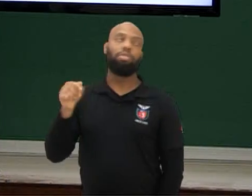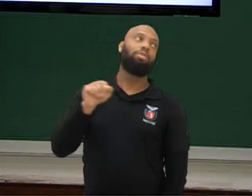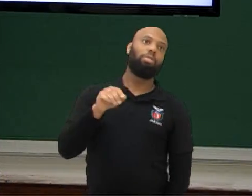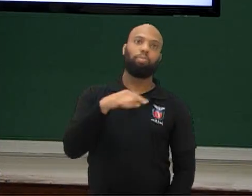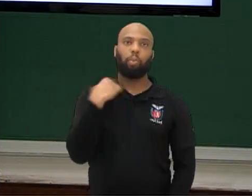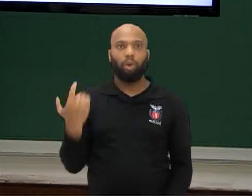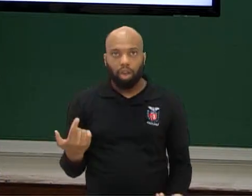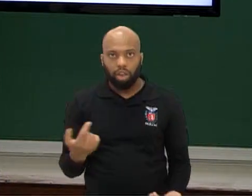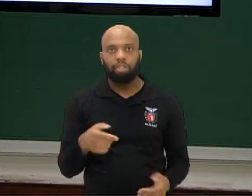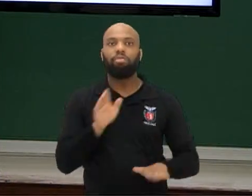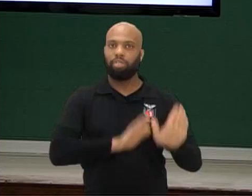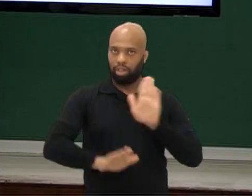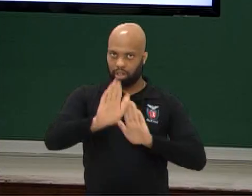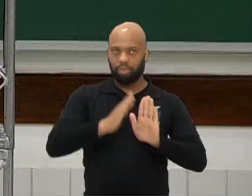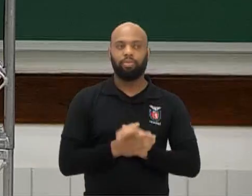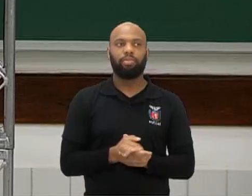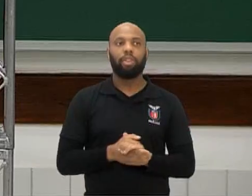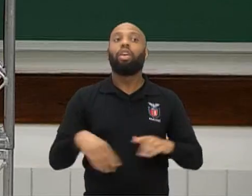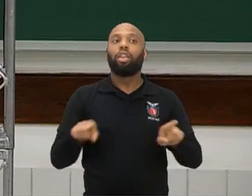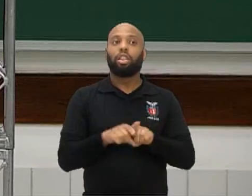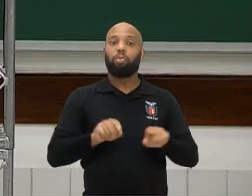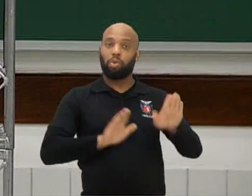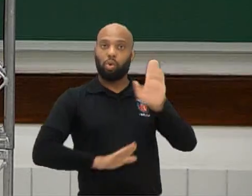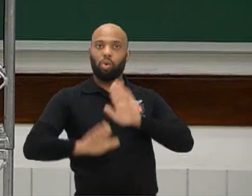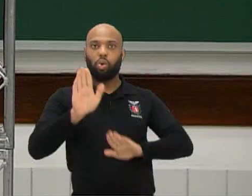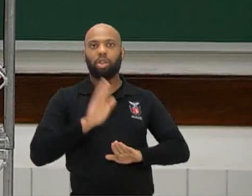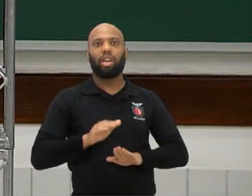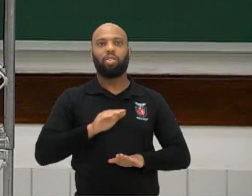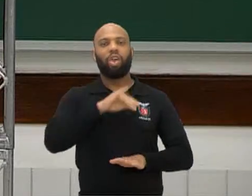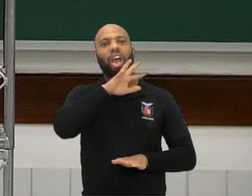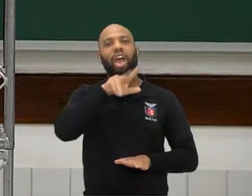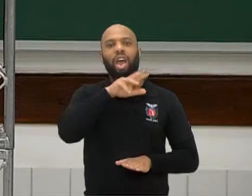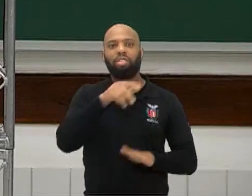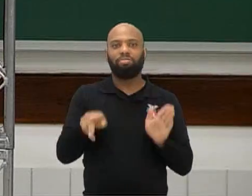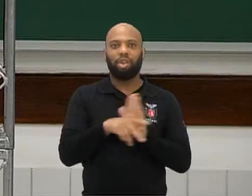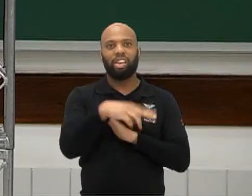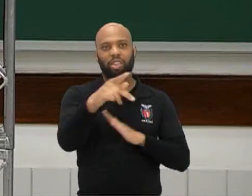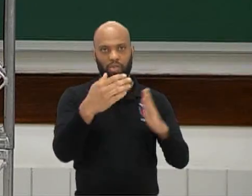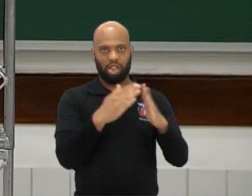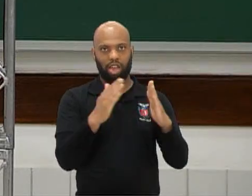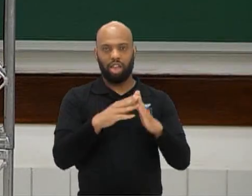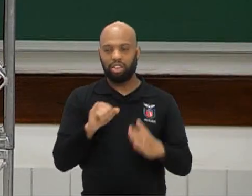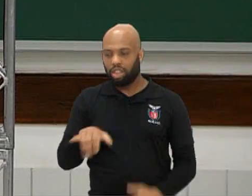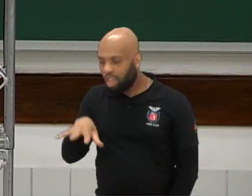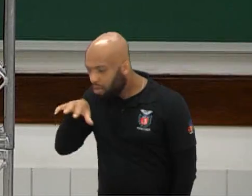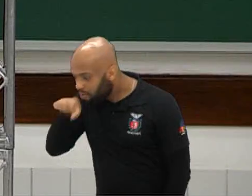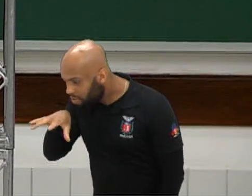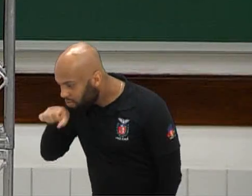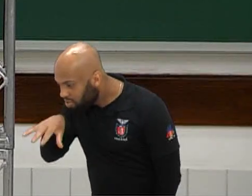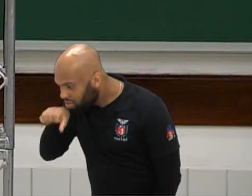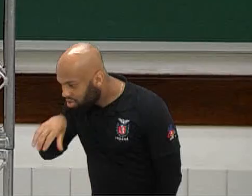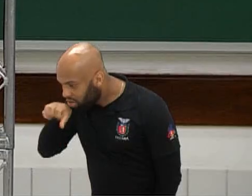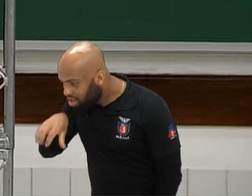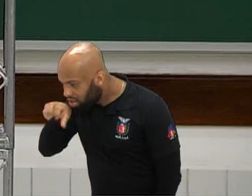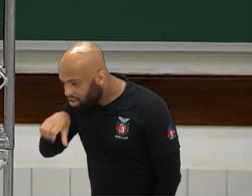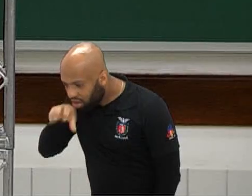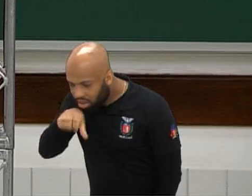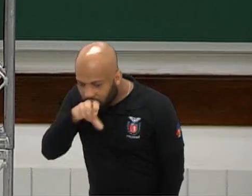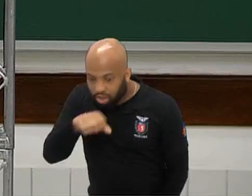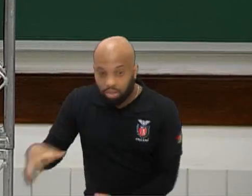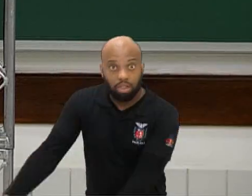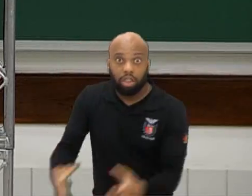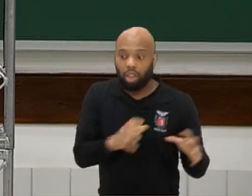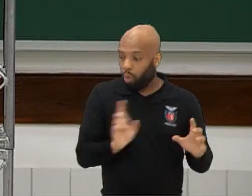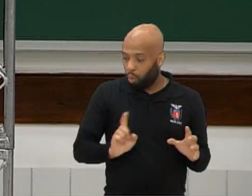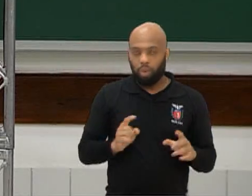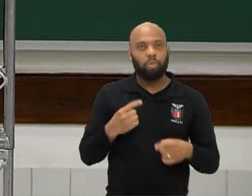muito cuidado. Cuidado também com os animaizinhos de estimação, né, pessoal? Se ele estiver ali cheirando algum cogumelo, alguma coisa, tire ele